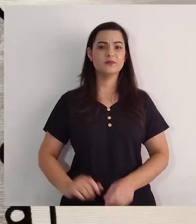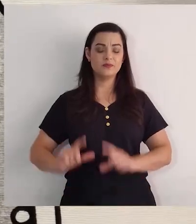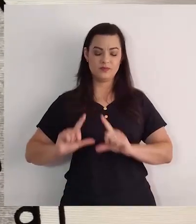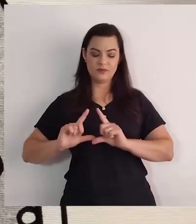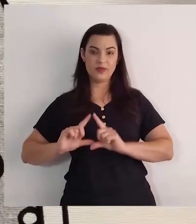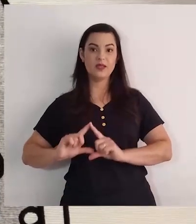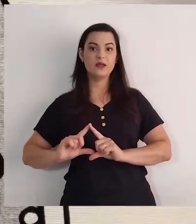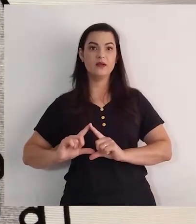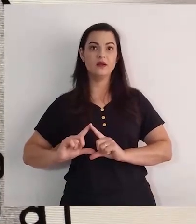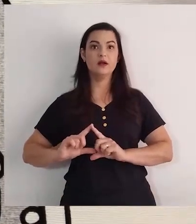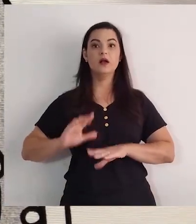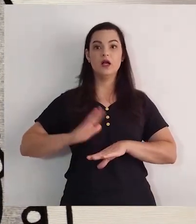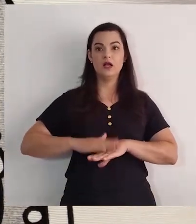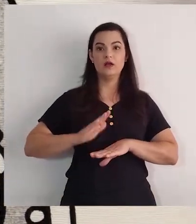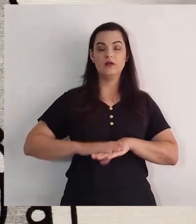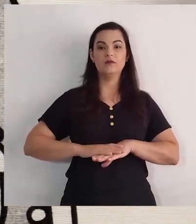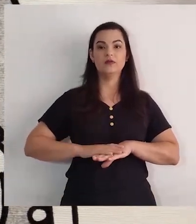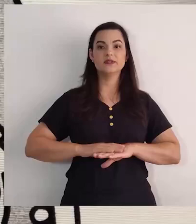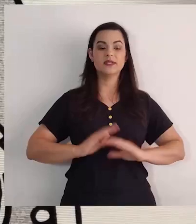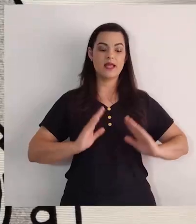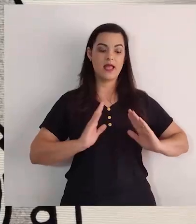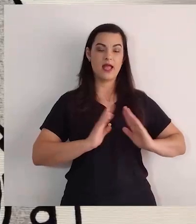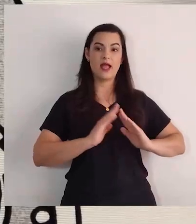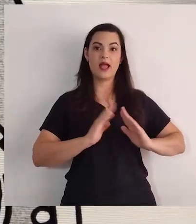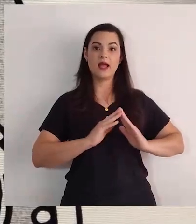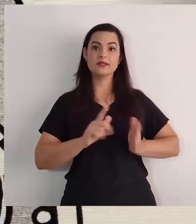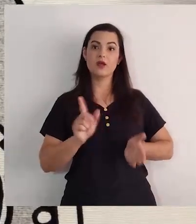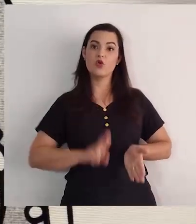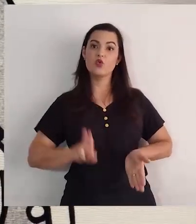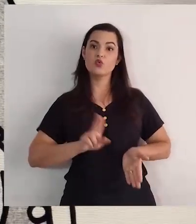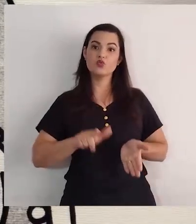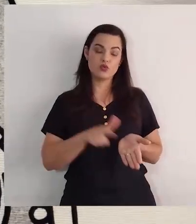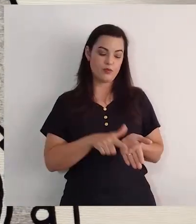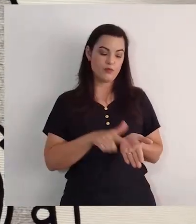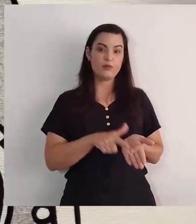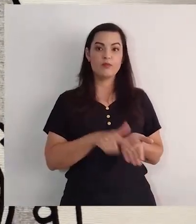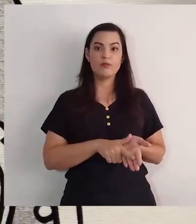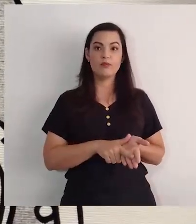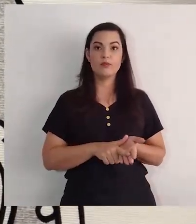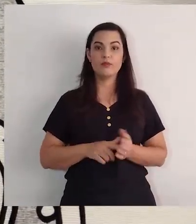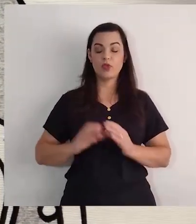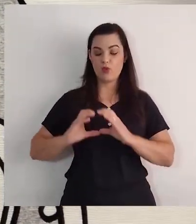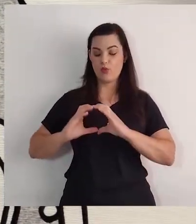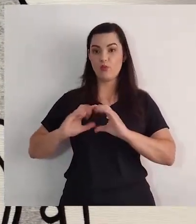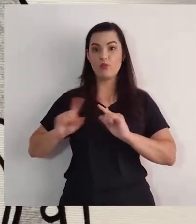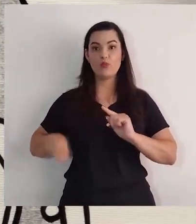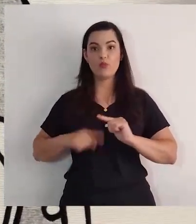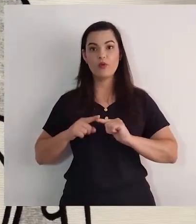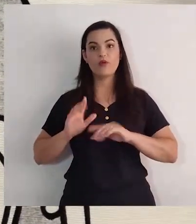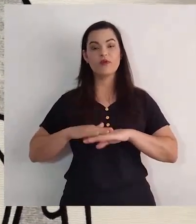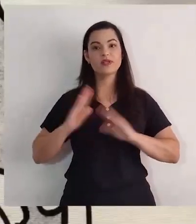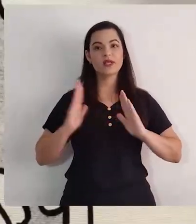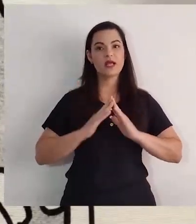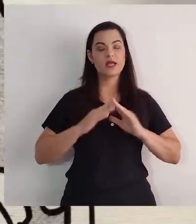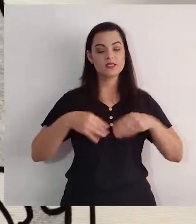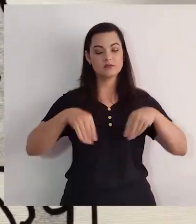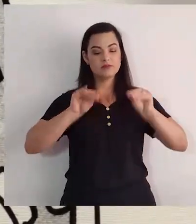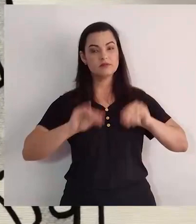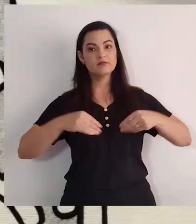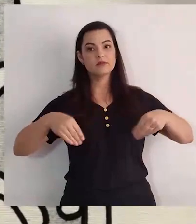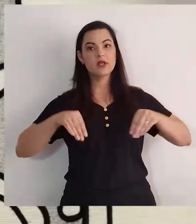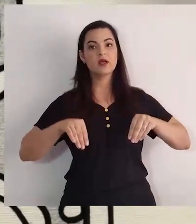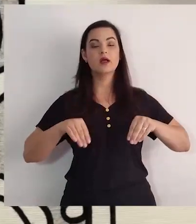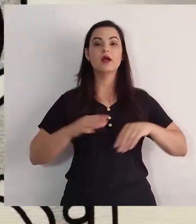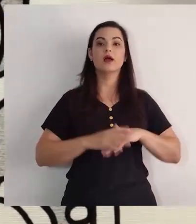Triângulo fez uma casa de papel. Bolinha fez uma casa de pano. Quadrado fez uma casa